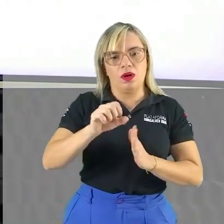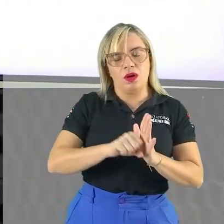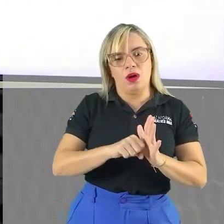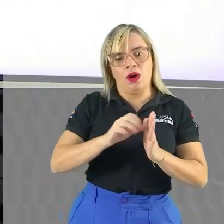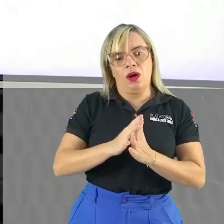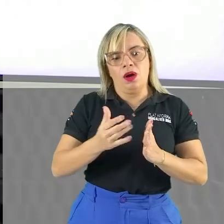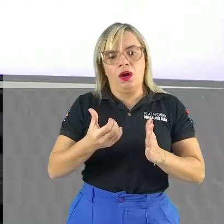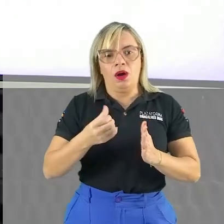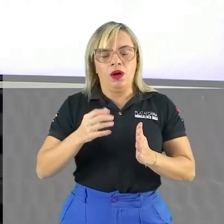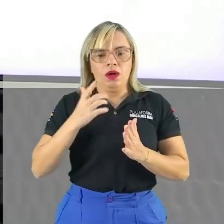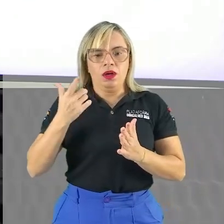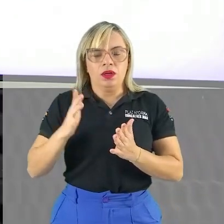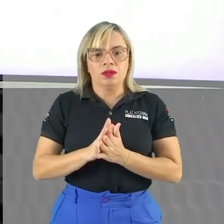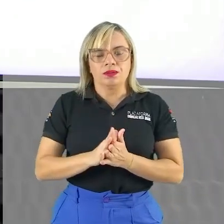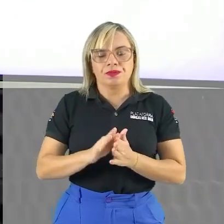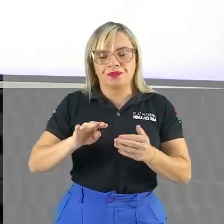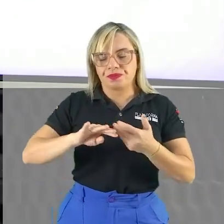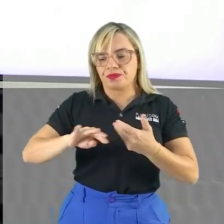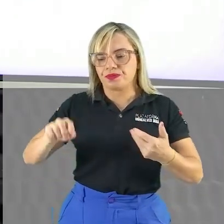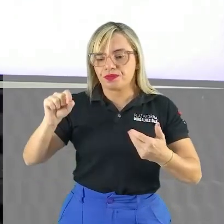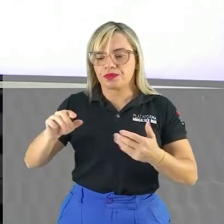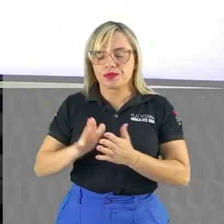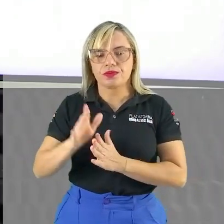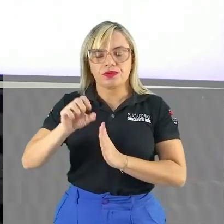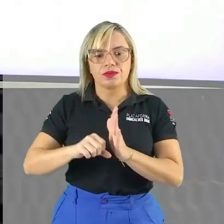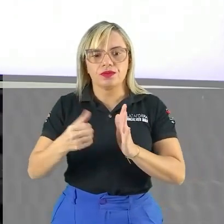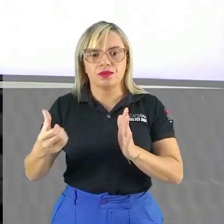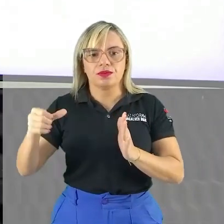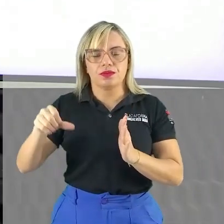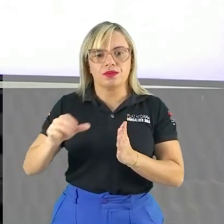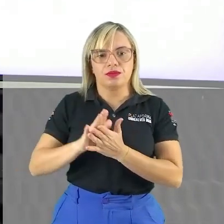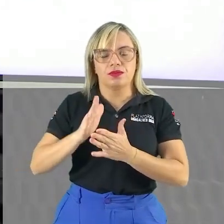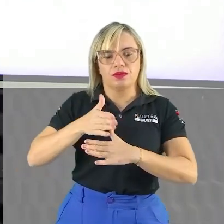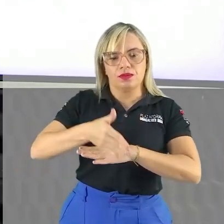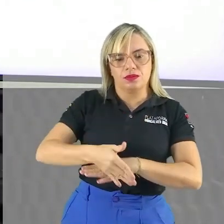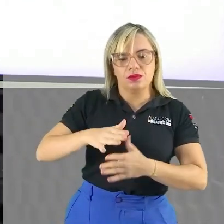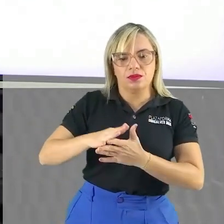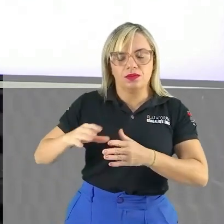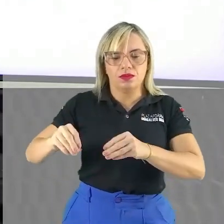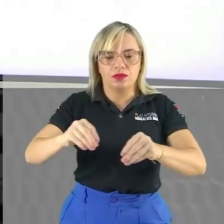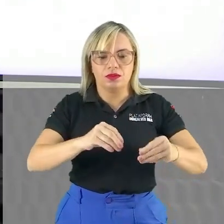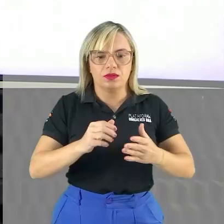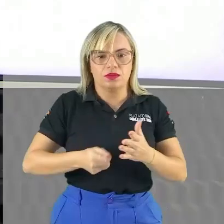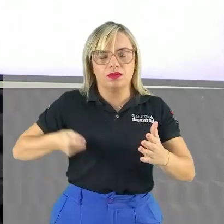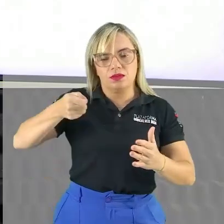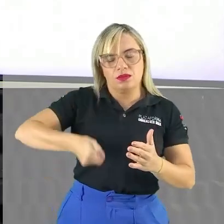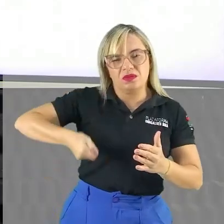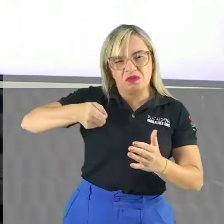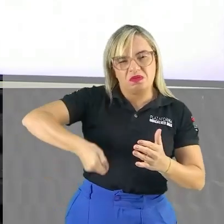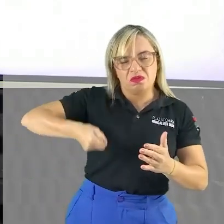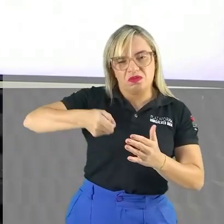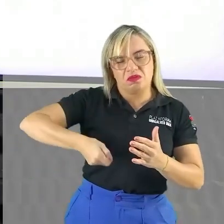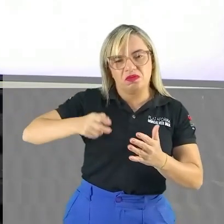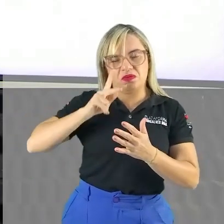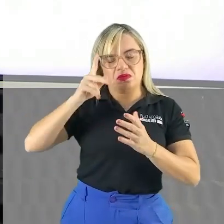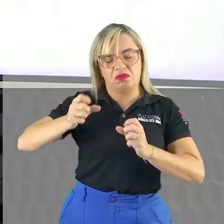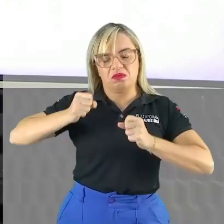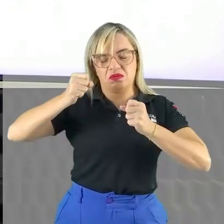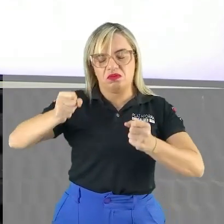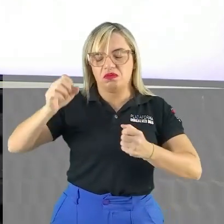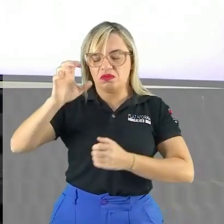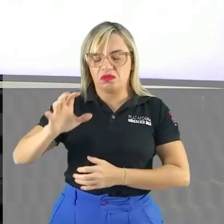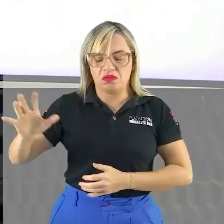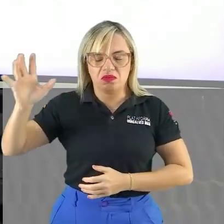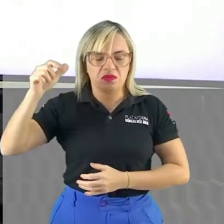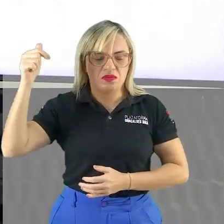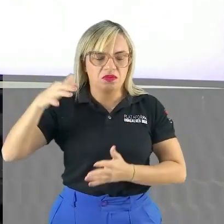dois processos de colonização, de intervenção de fato territorial, de imposição de força a partir dos países